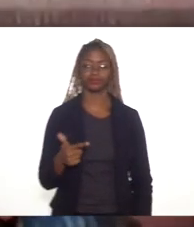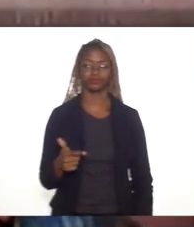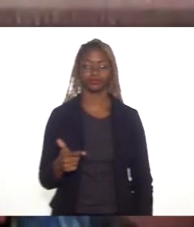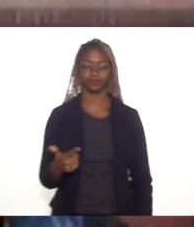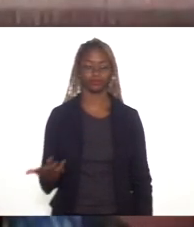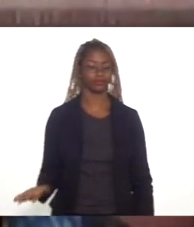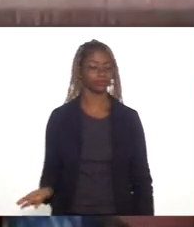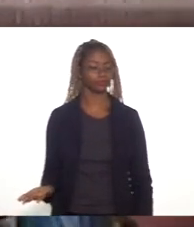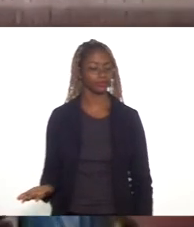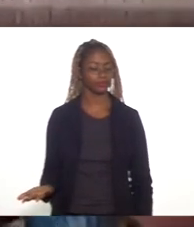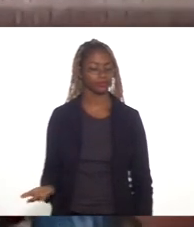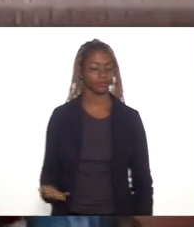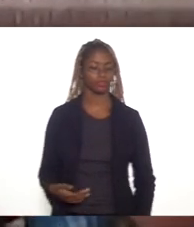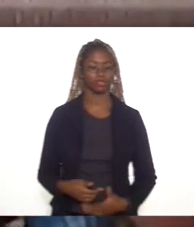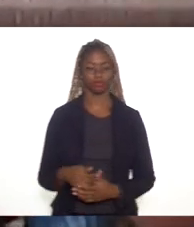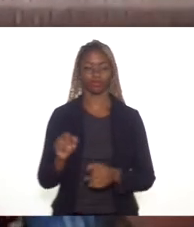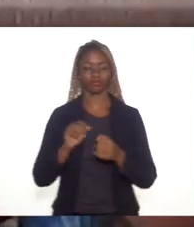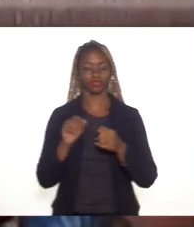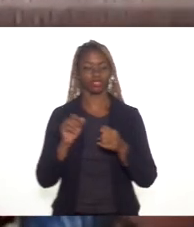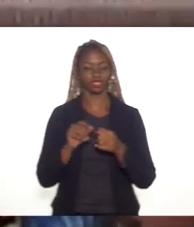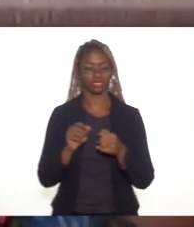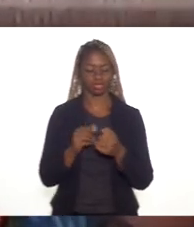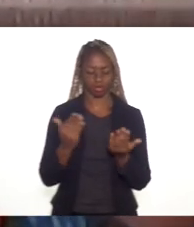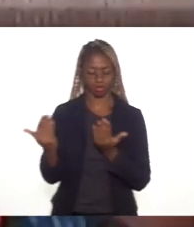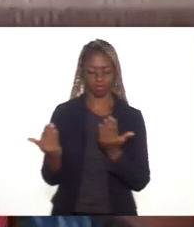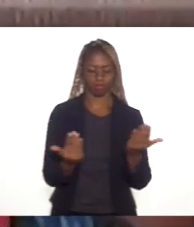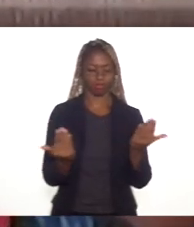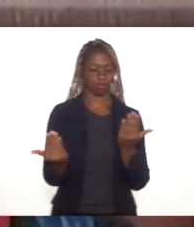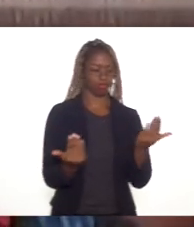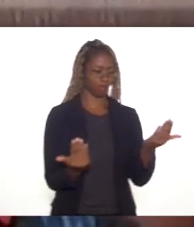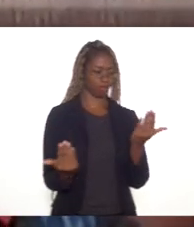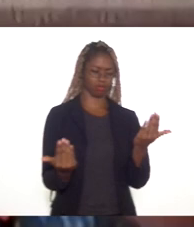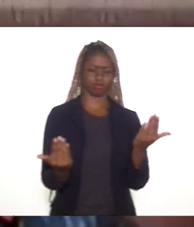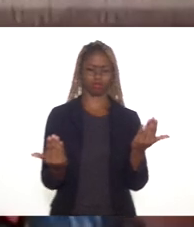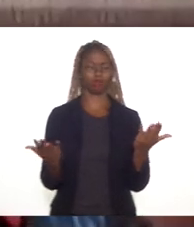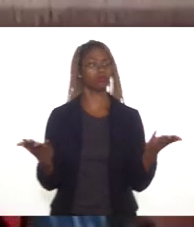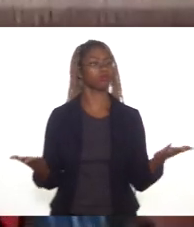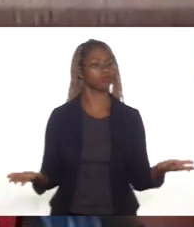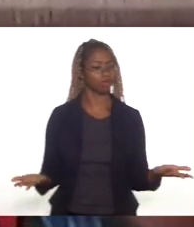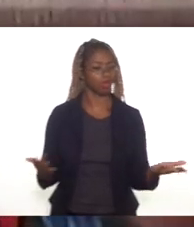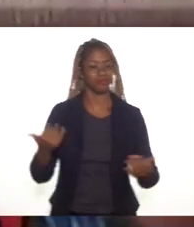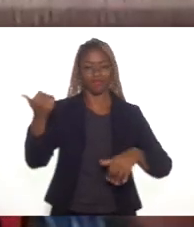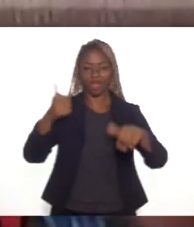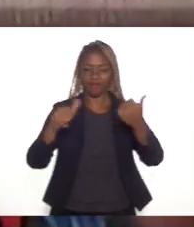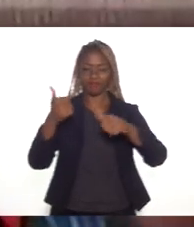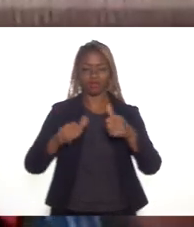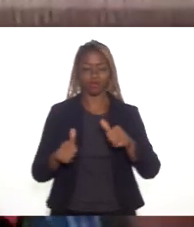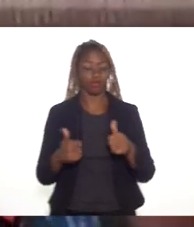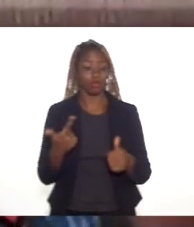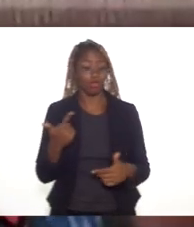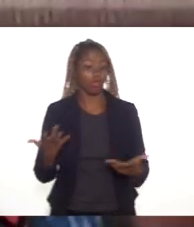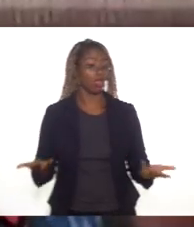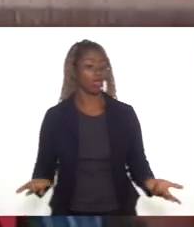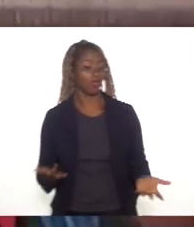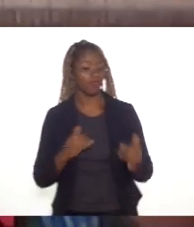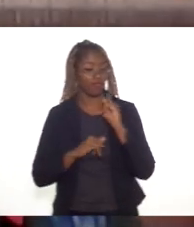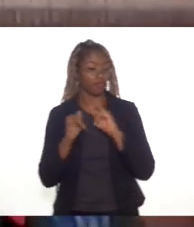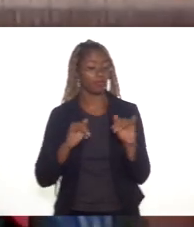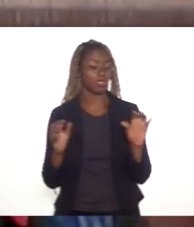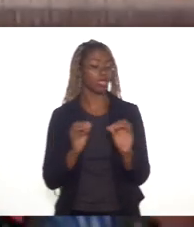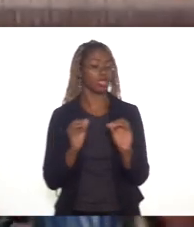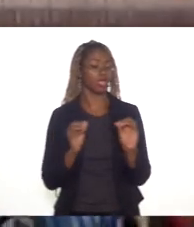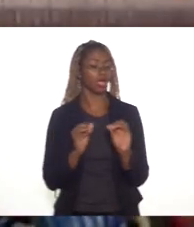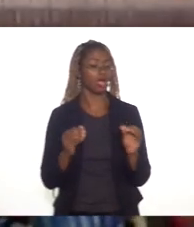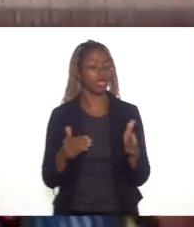a fazer um cotejo, uma comparação, uma avaliação. Até agora, gente não